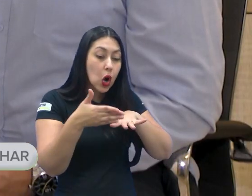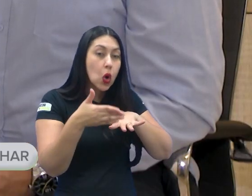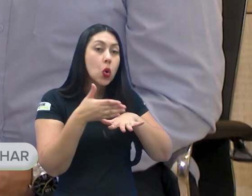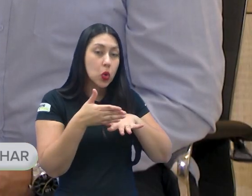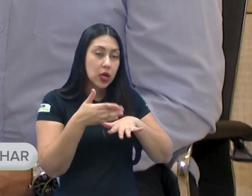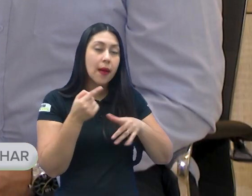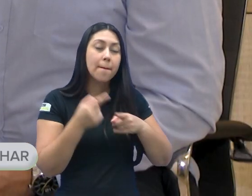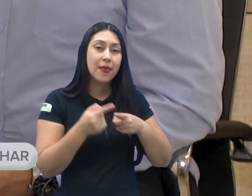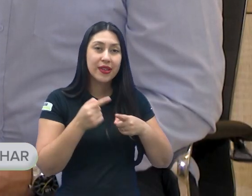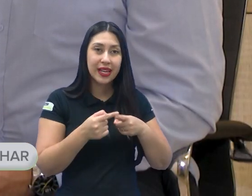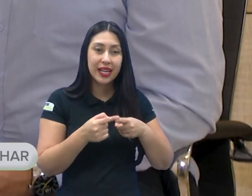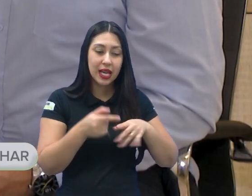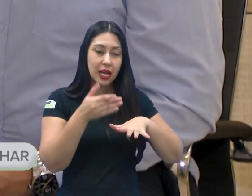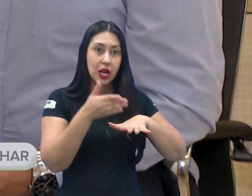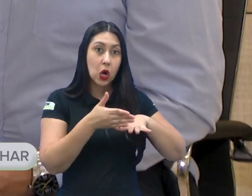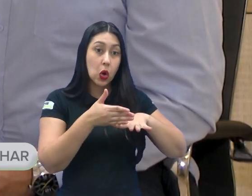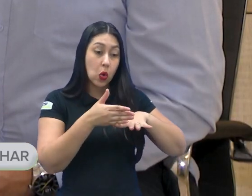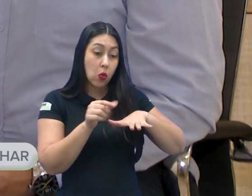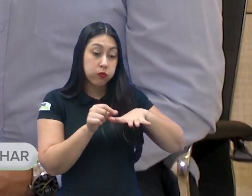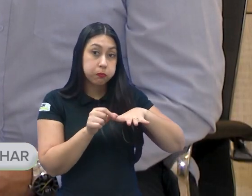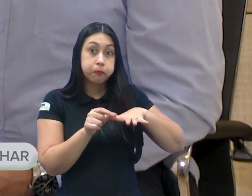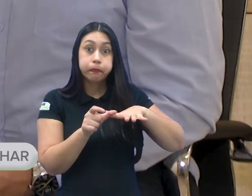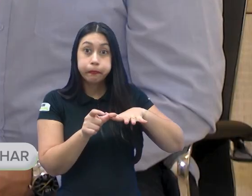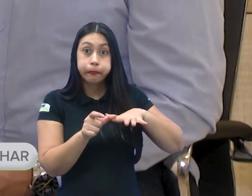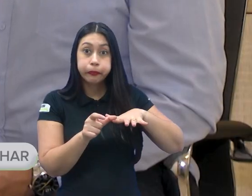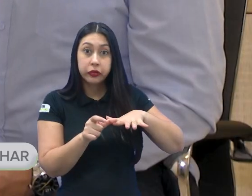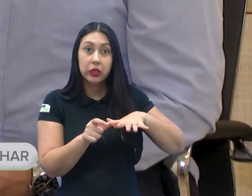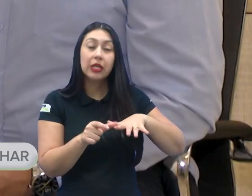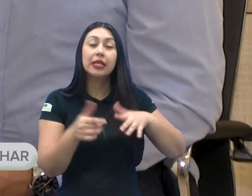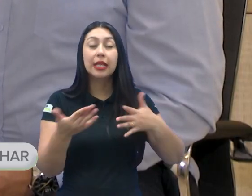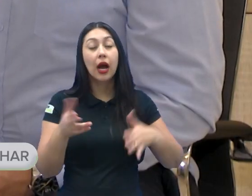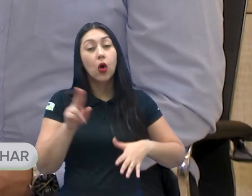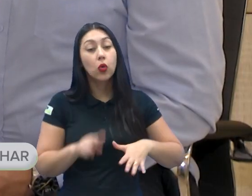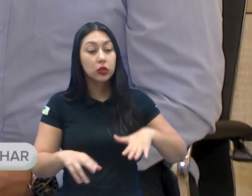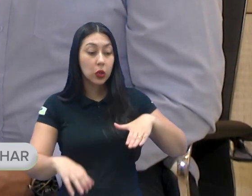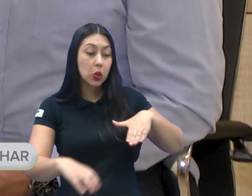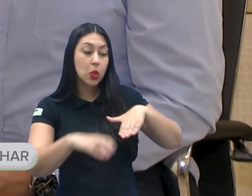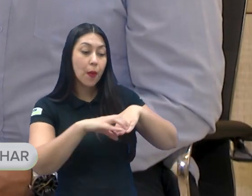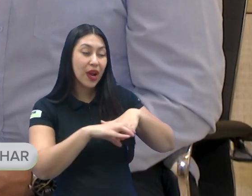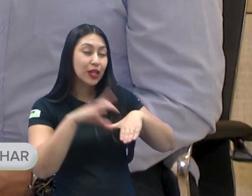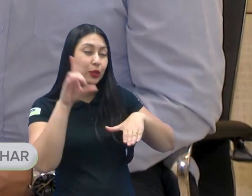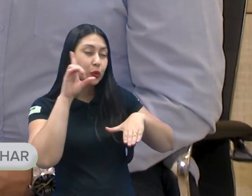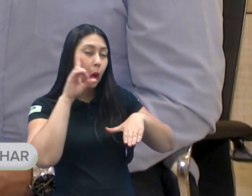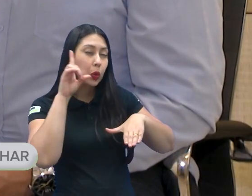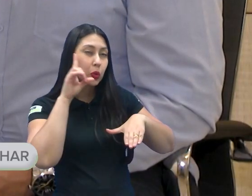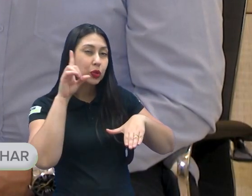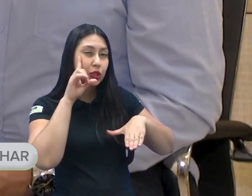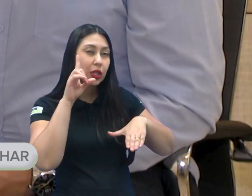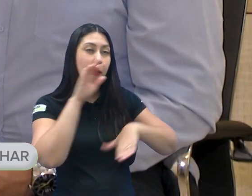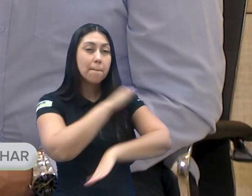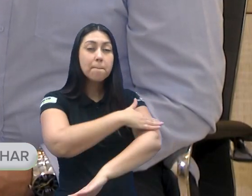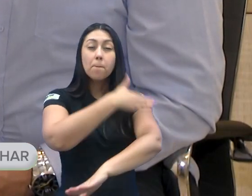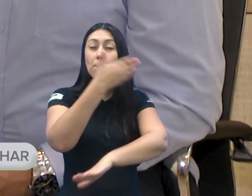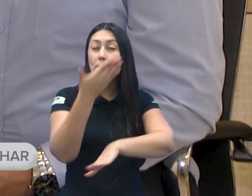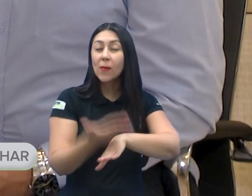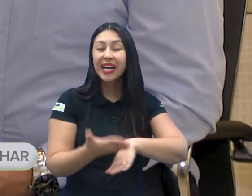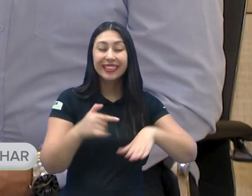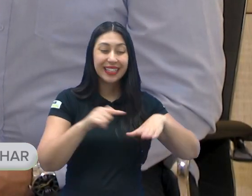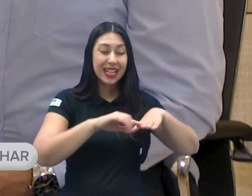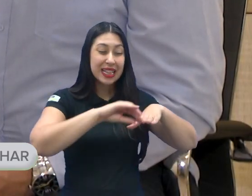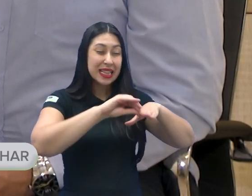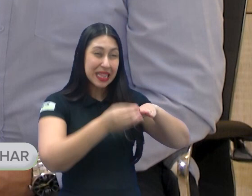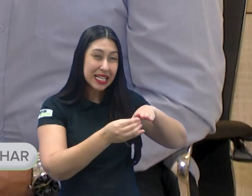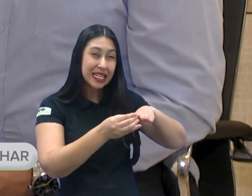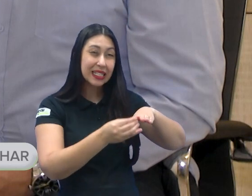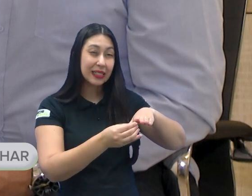uma unha grande, você trabalha, usa um calçado fechado o dia todo, ali vai causar um trauma, né?